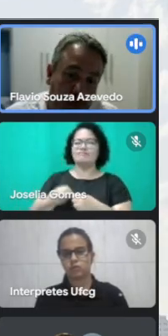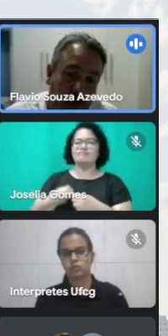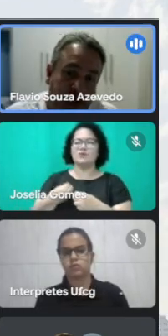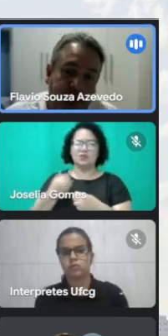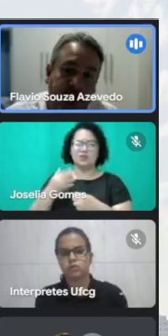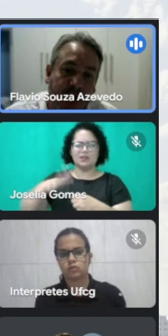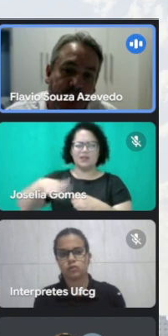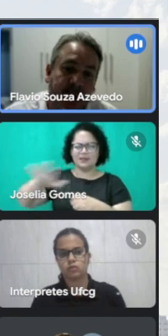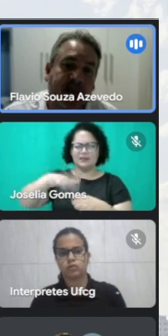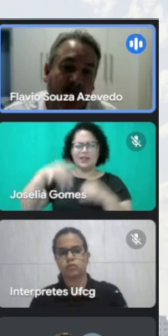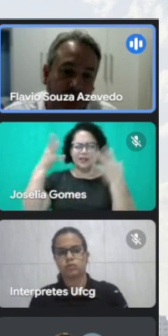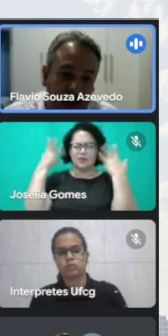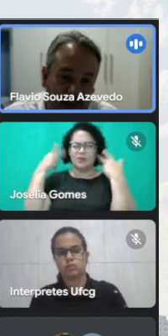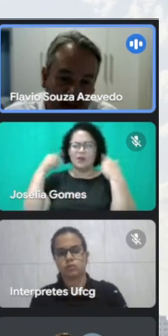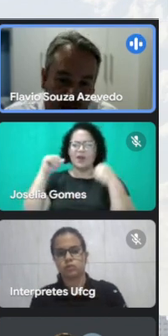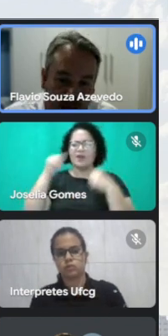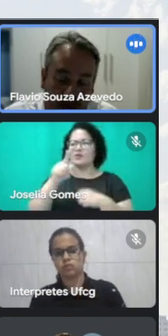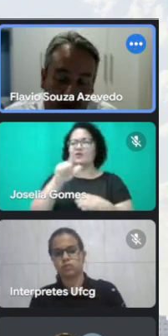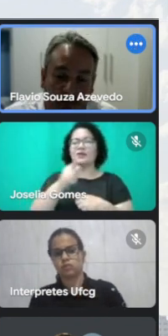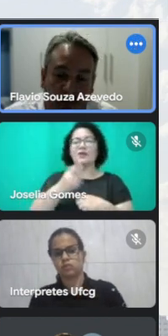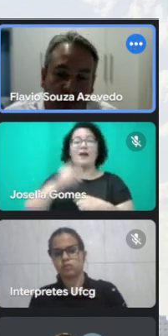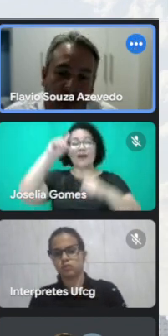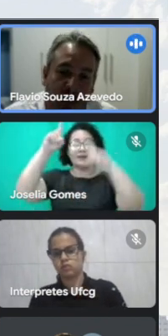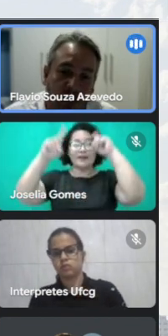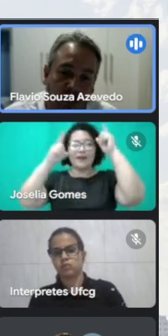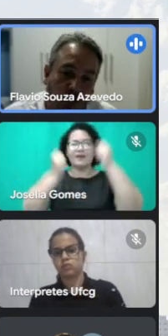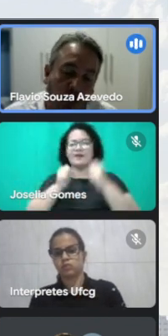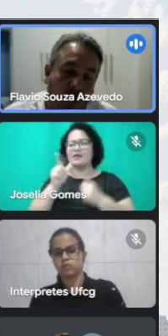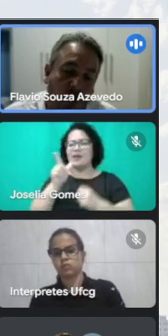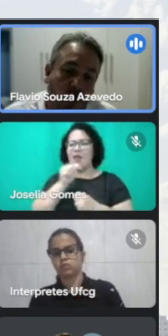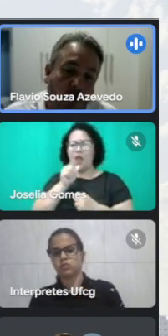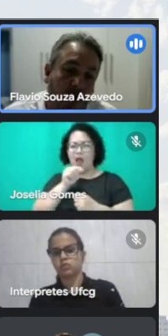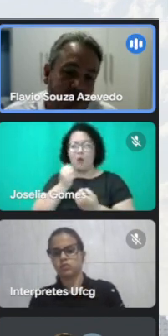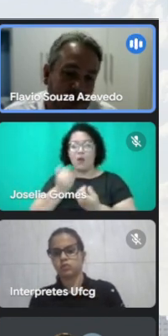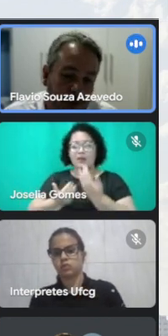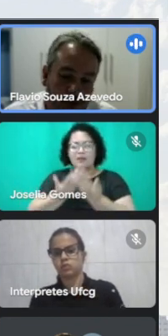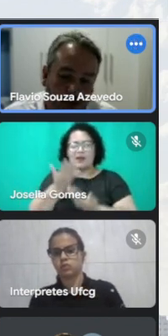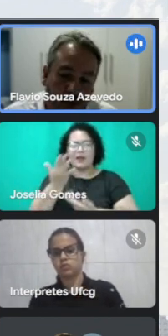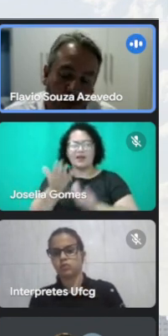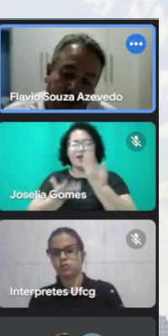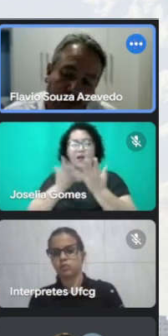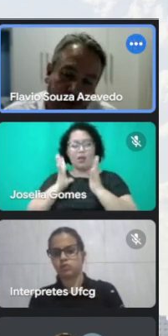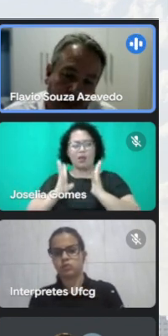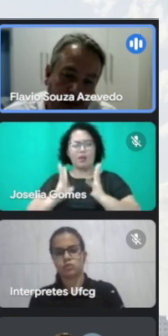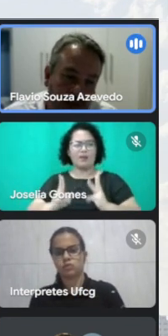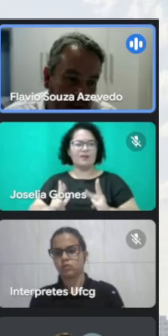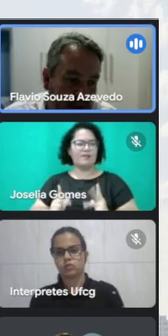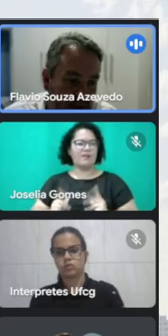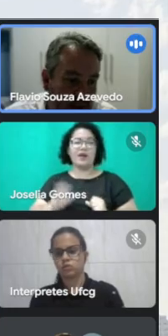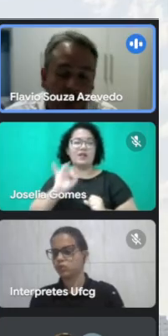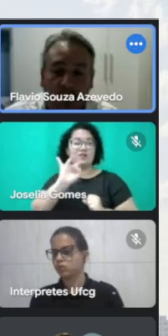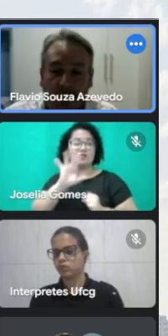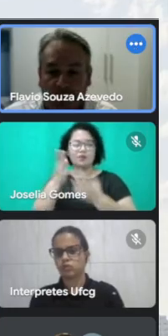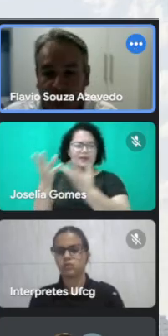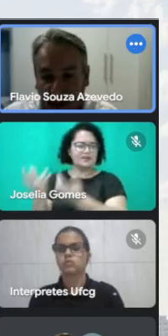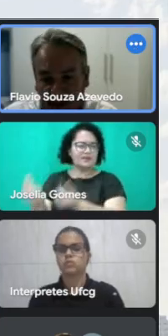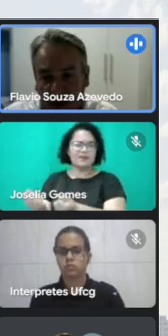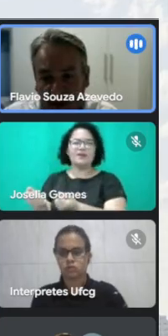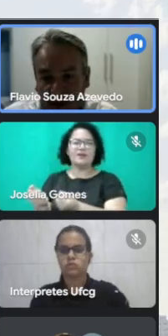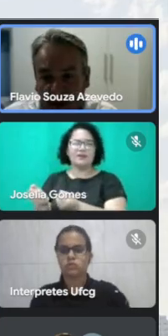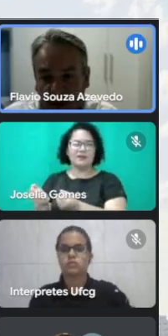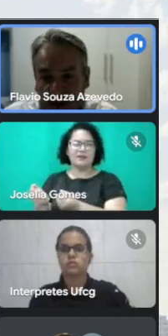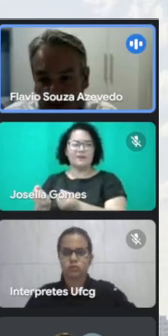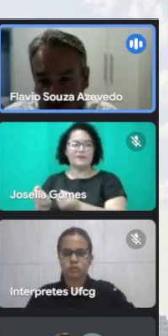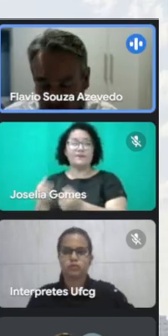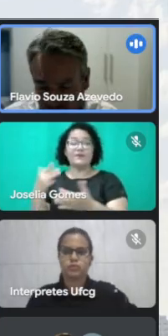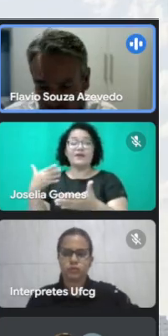úmidas naturais, a ideia de tratar essas águas. Então, eram só como um corpo receptor. Consequentemente, né, Até